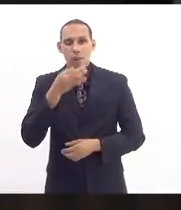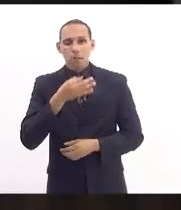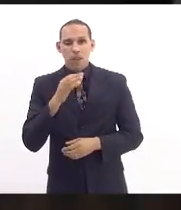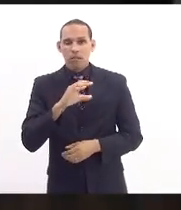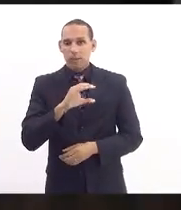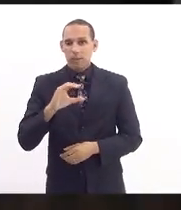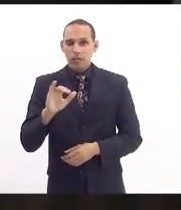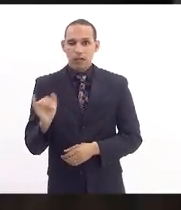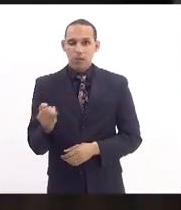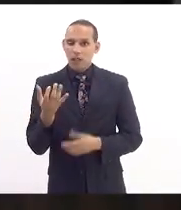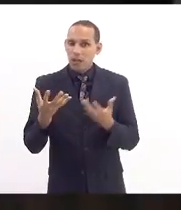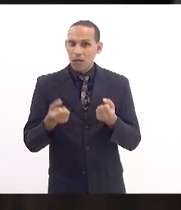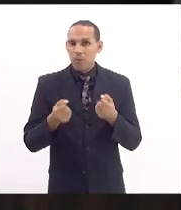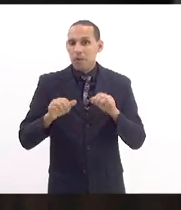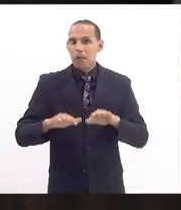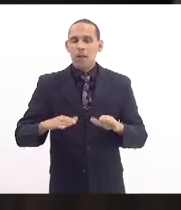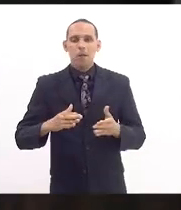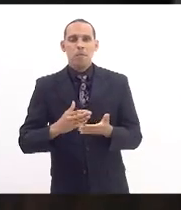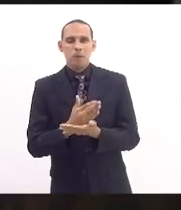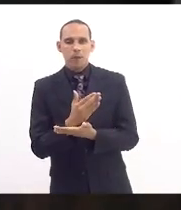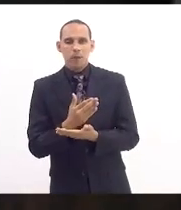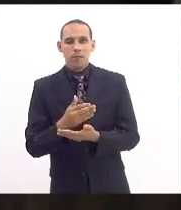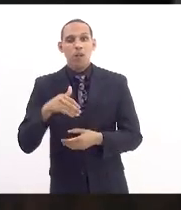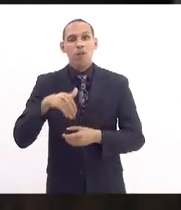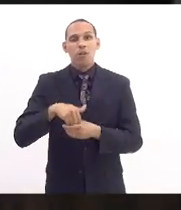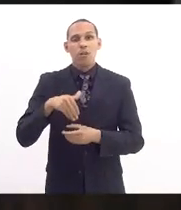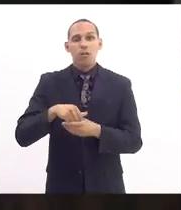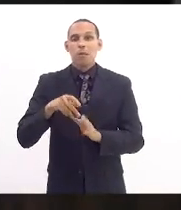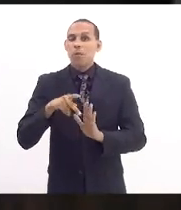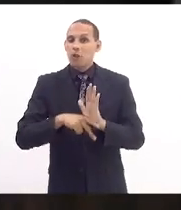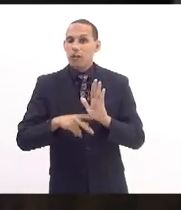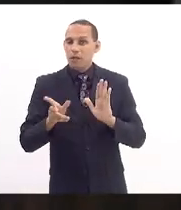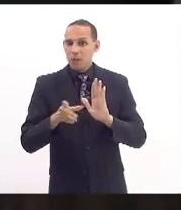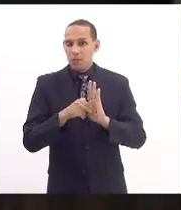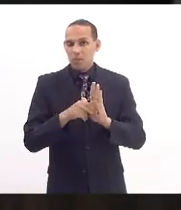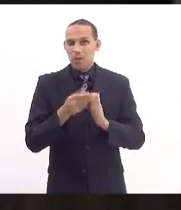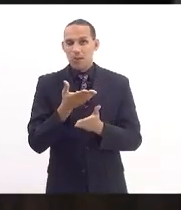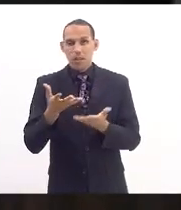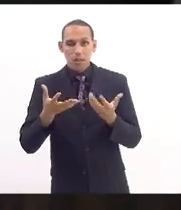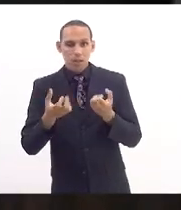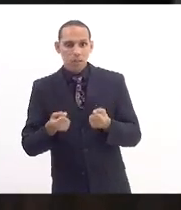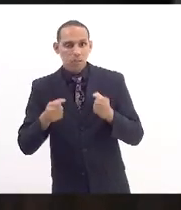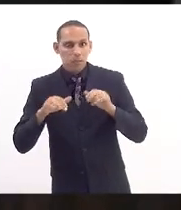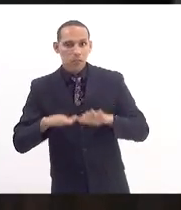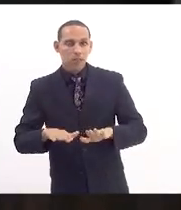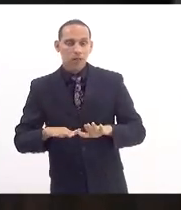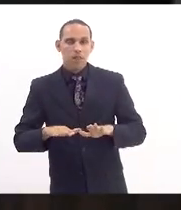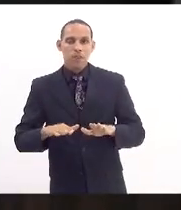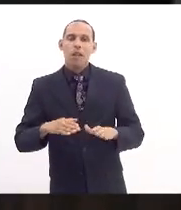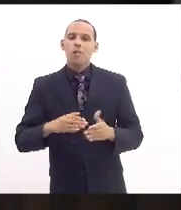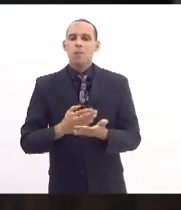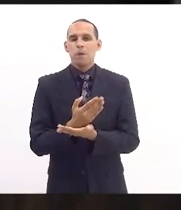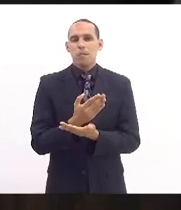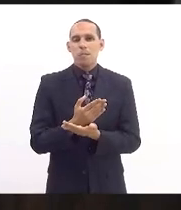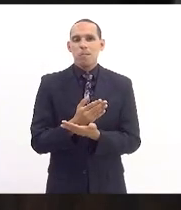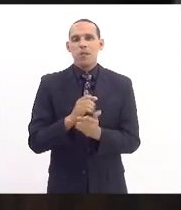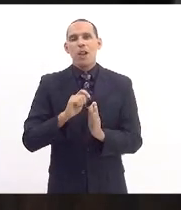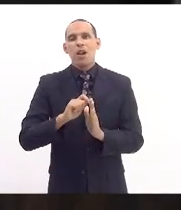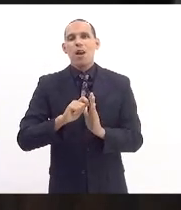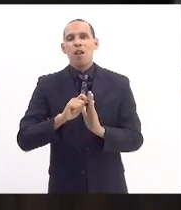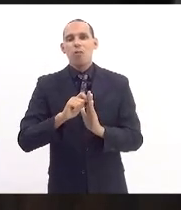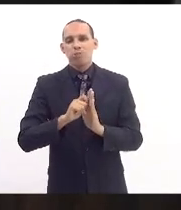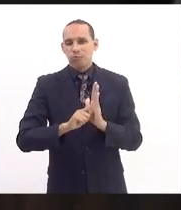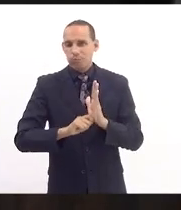de concessão justiça se eu de que a prova de submissão aprovada em votação projeto assim emendados e os que aprovam permaneçam Como estão aprovado vai